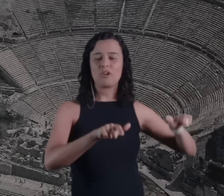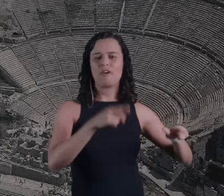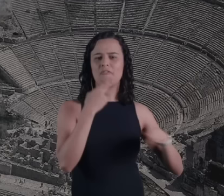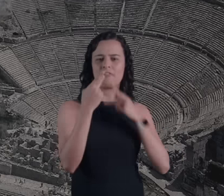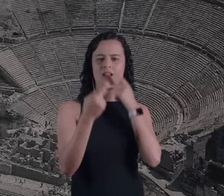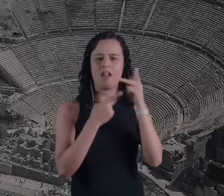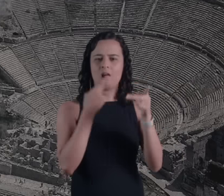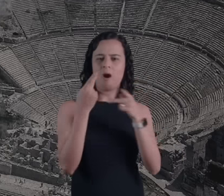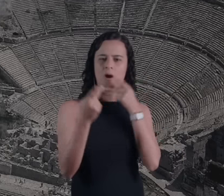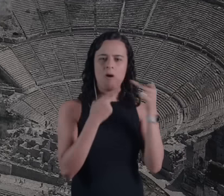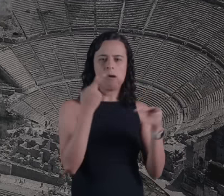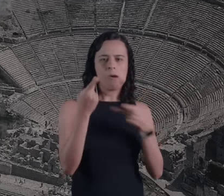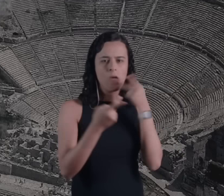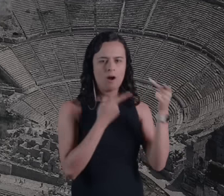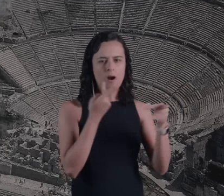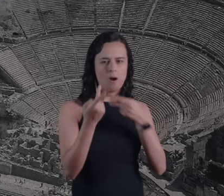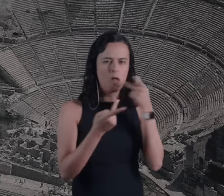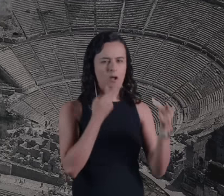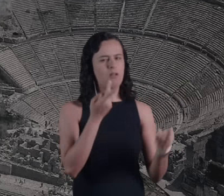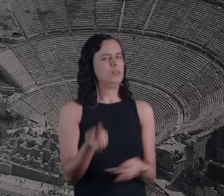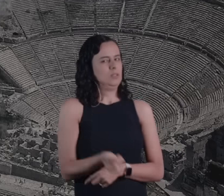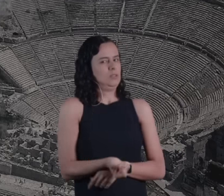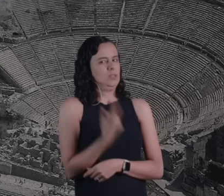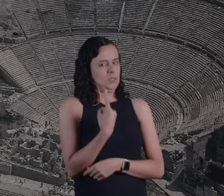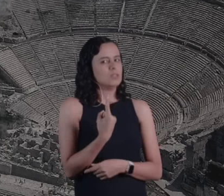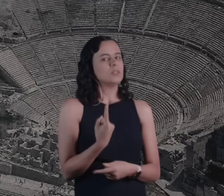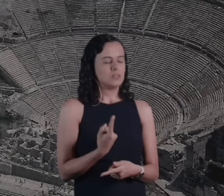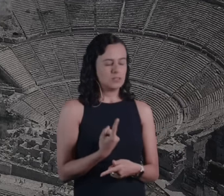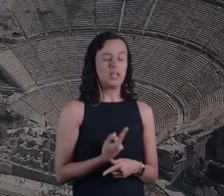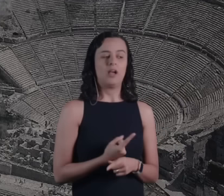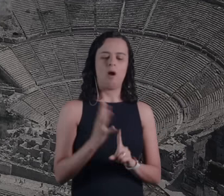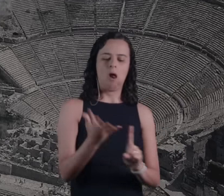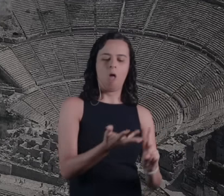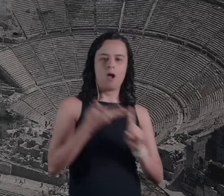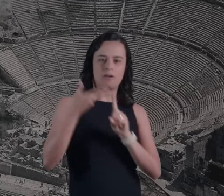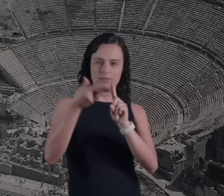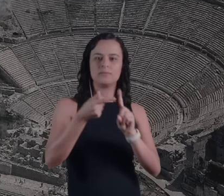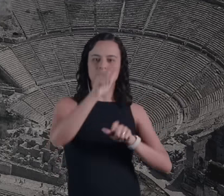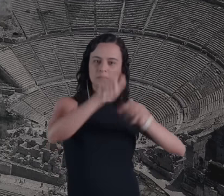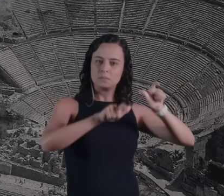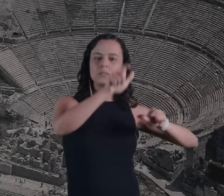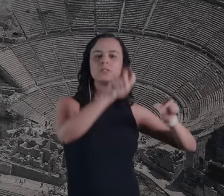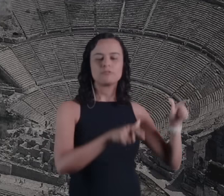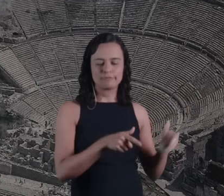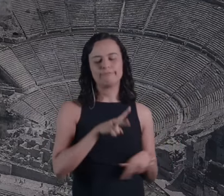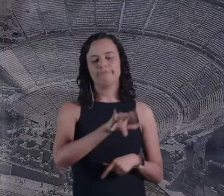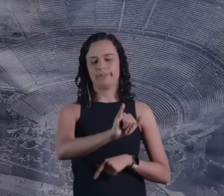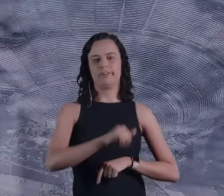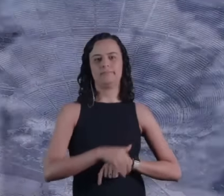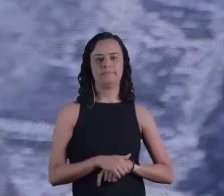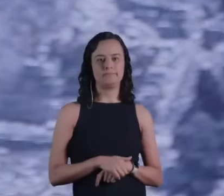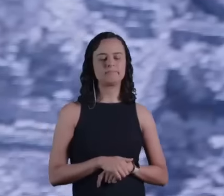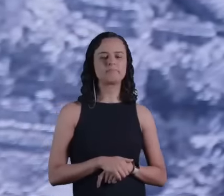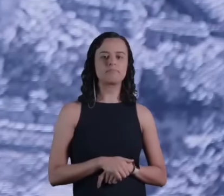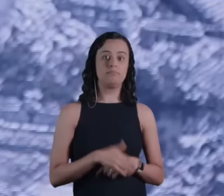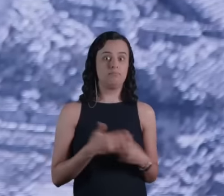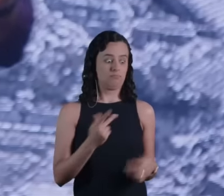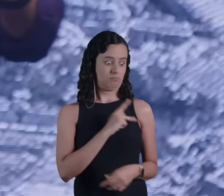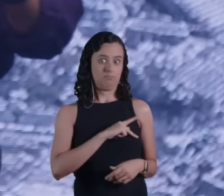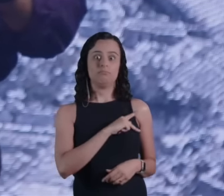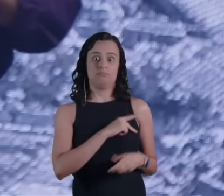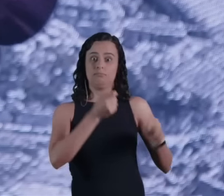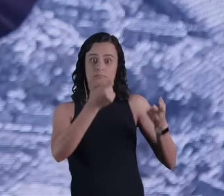coisas pervertidas para arrastar os discípulos após eles. Paulo deixa